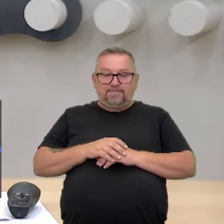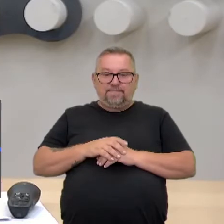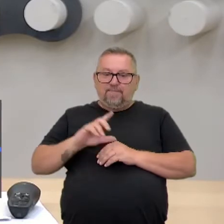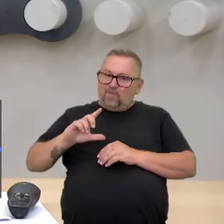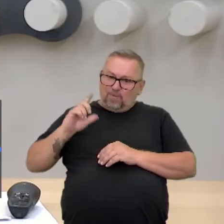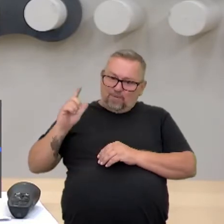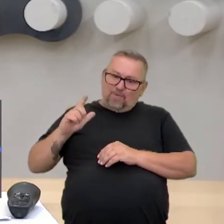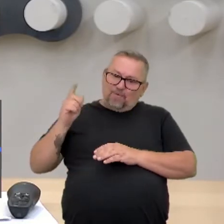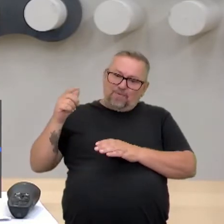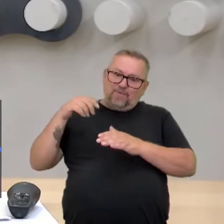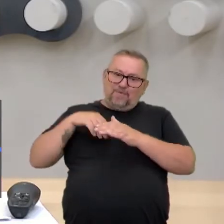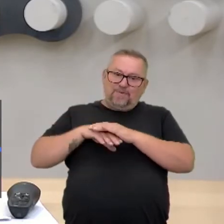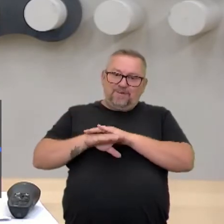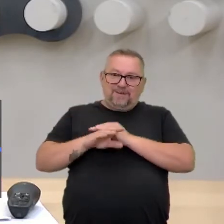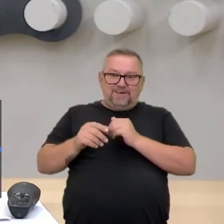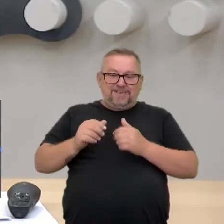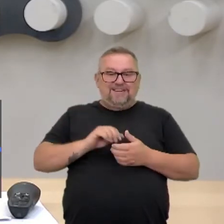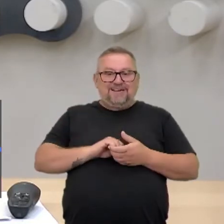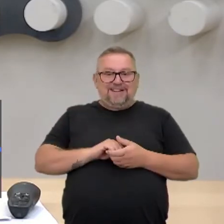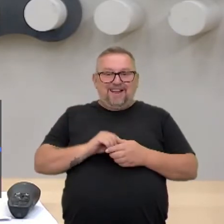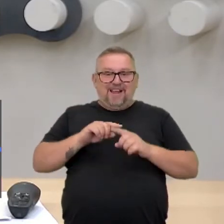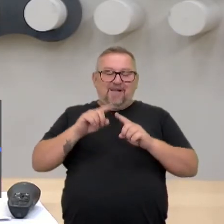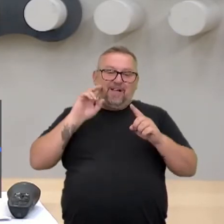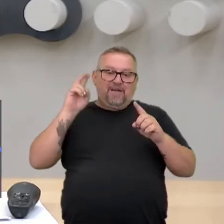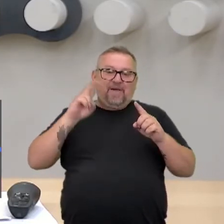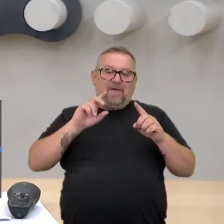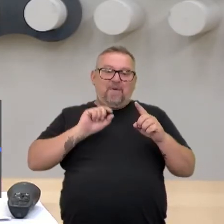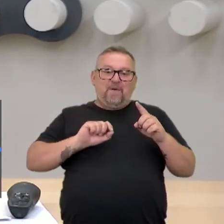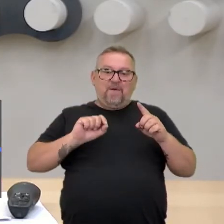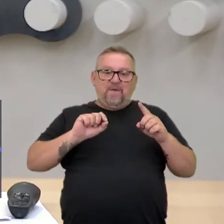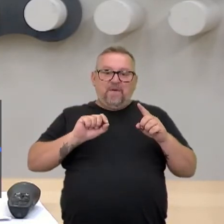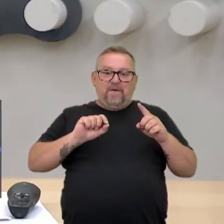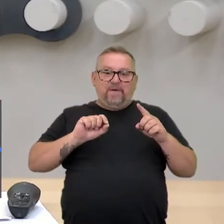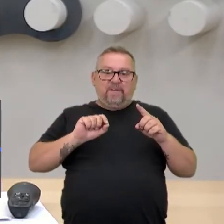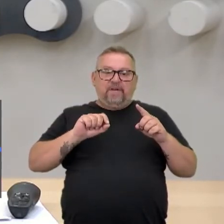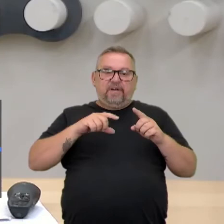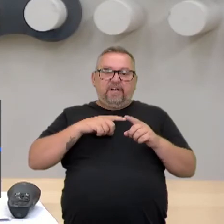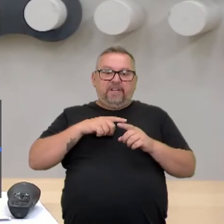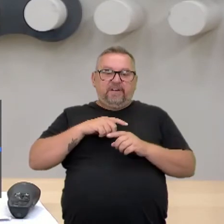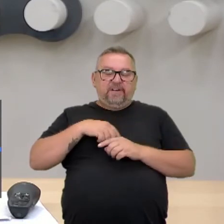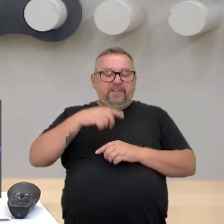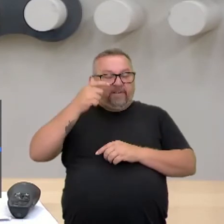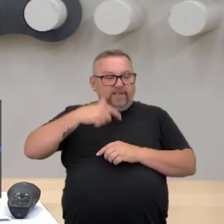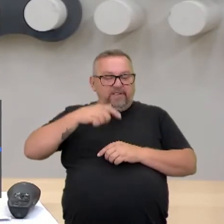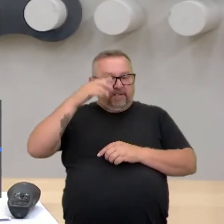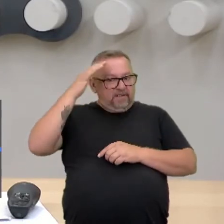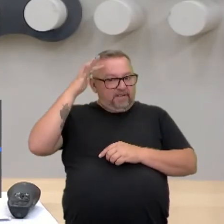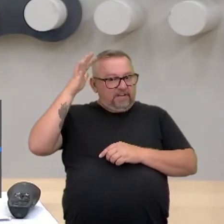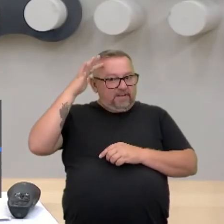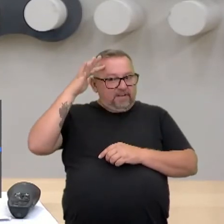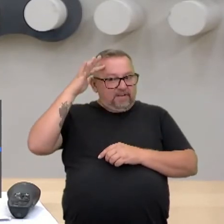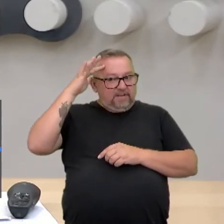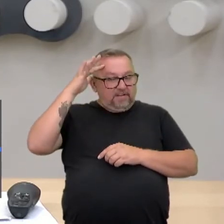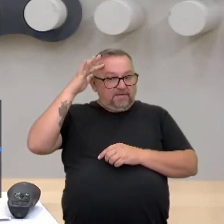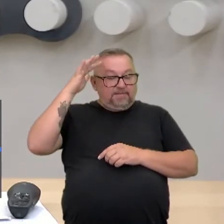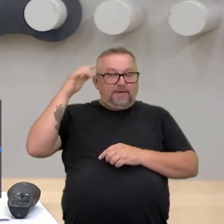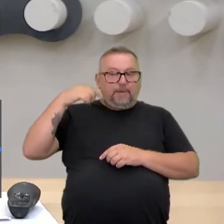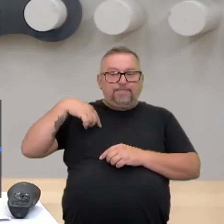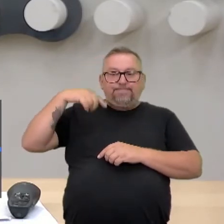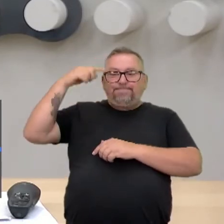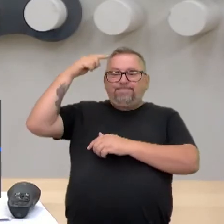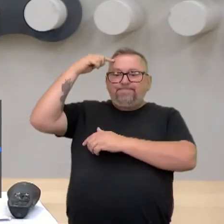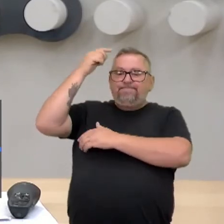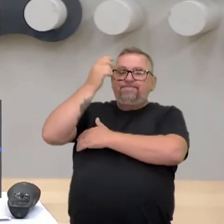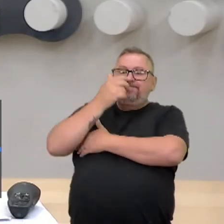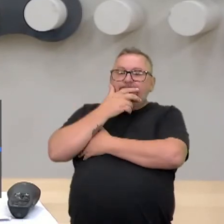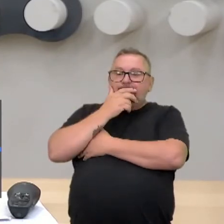guardadas as devidas peculiaridades né mas pensando assim Bom eu sou aqui um filósofo né e de repente me ocorreu